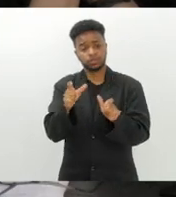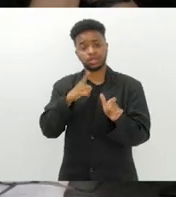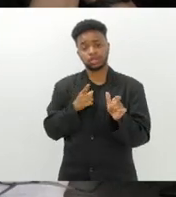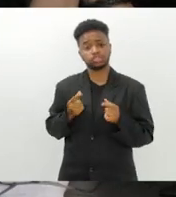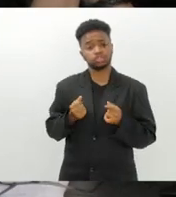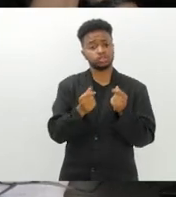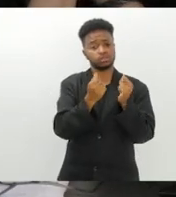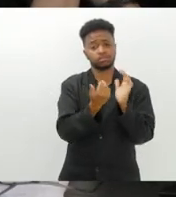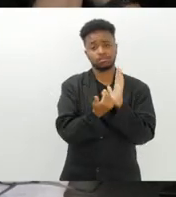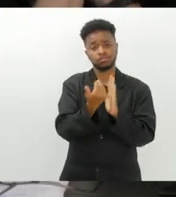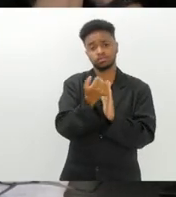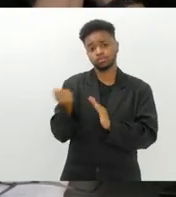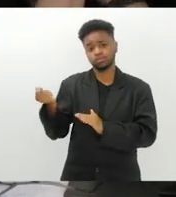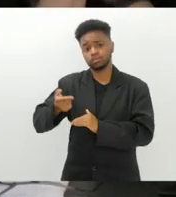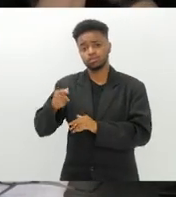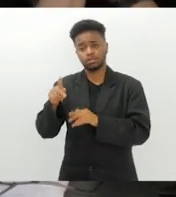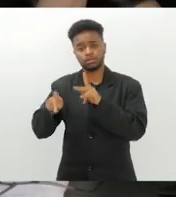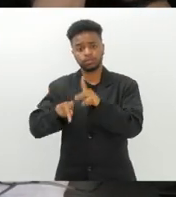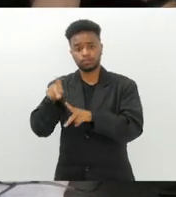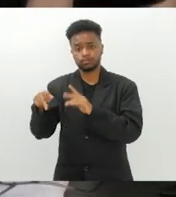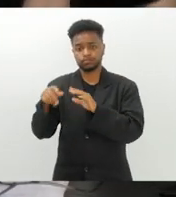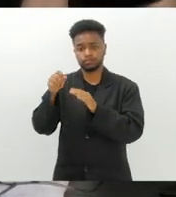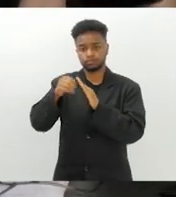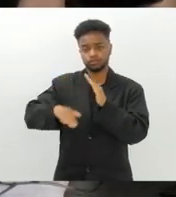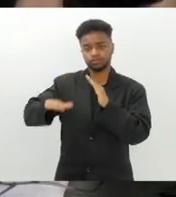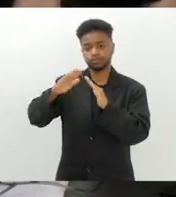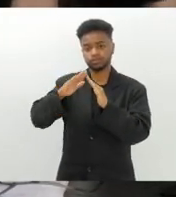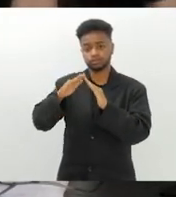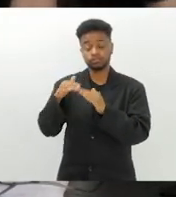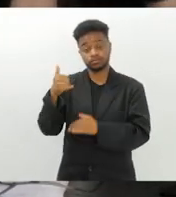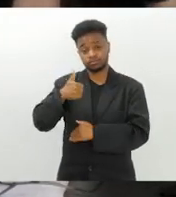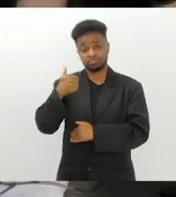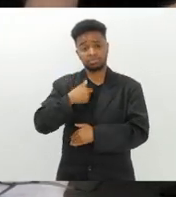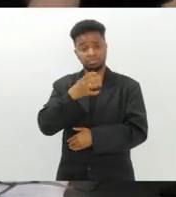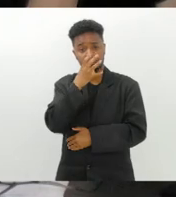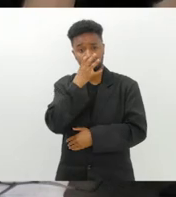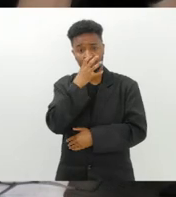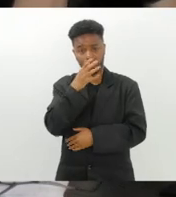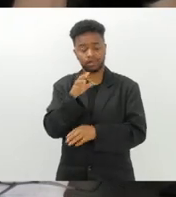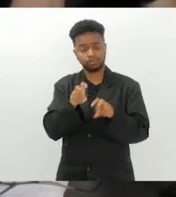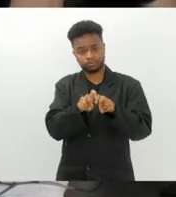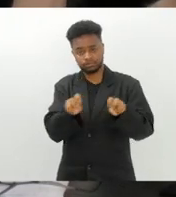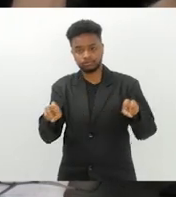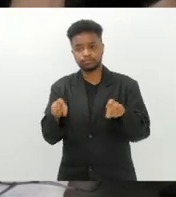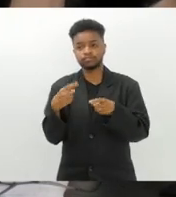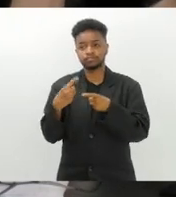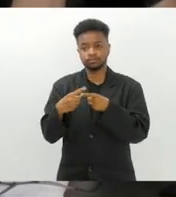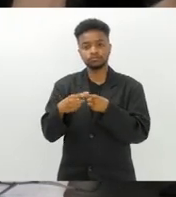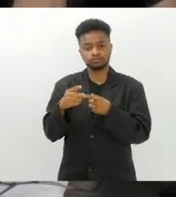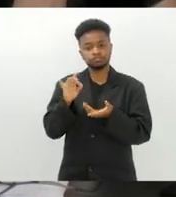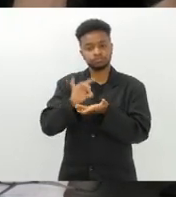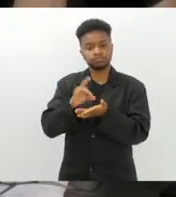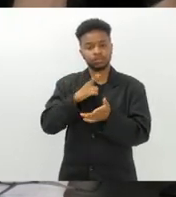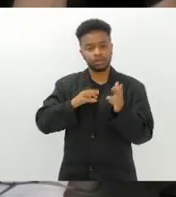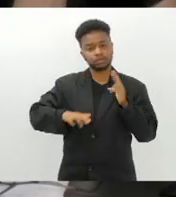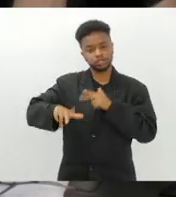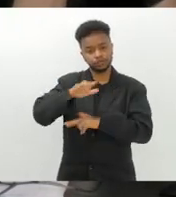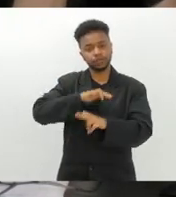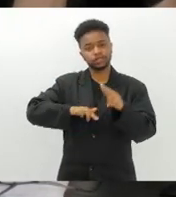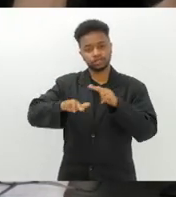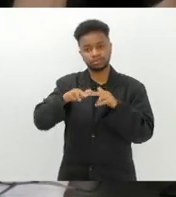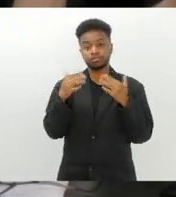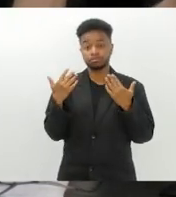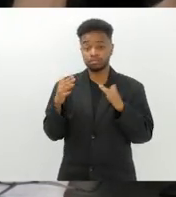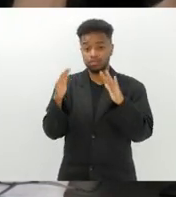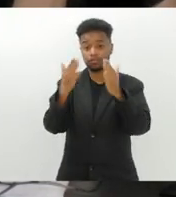de terreiro. Então, eu acho, primeiro, eu estou encantada com essa mesa, que essa mesa, assim, ela é diversificada, né?